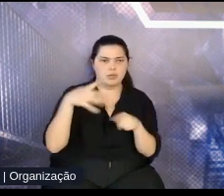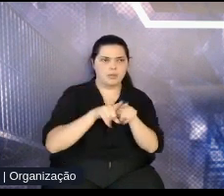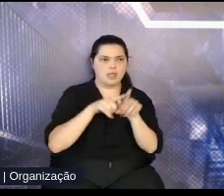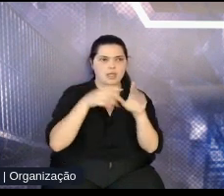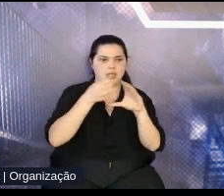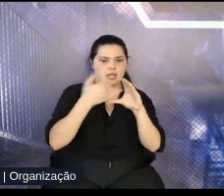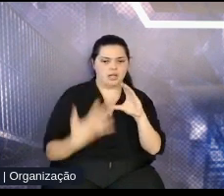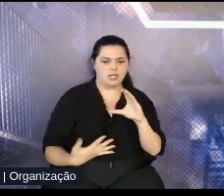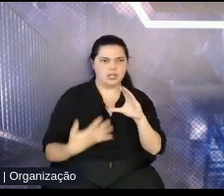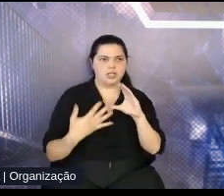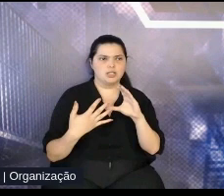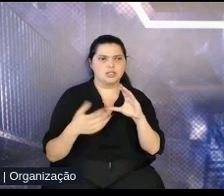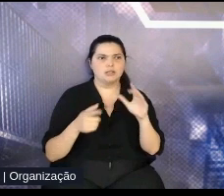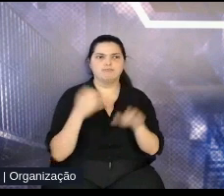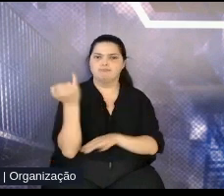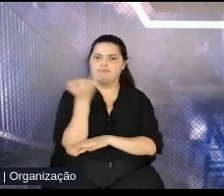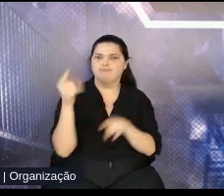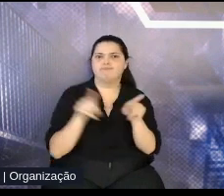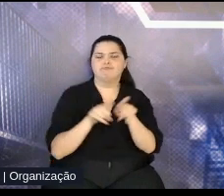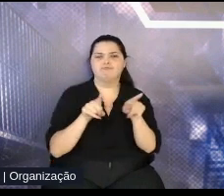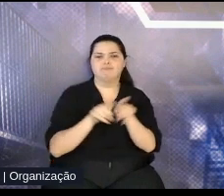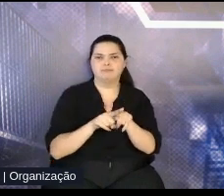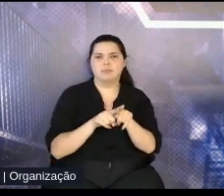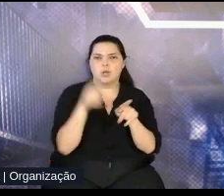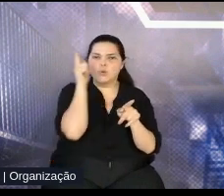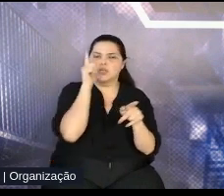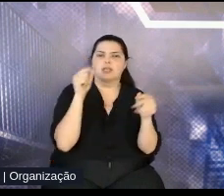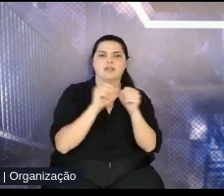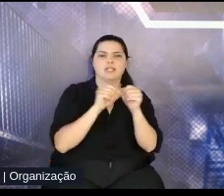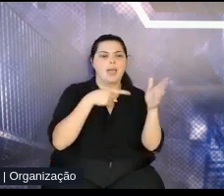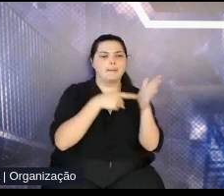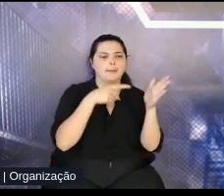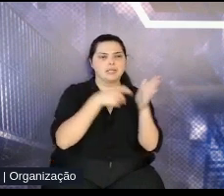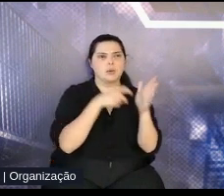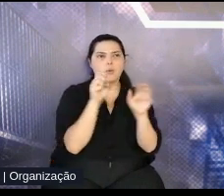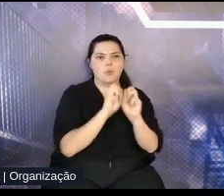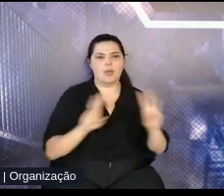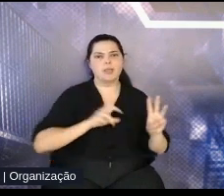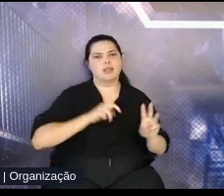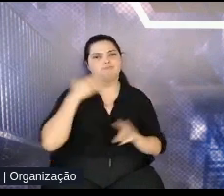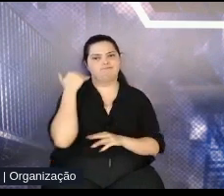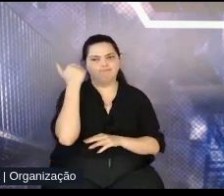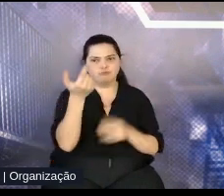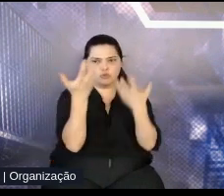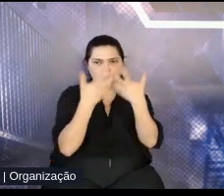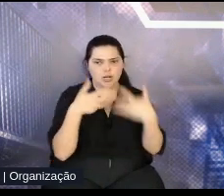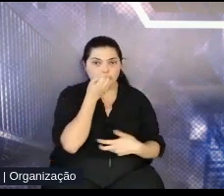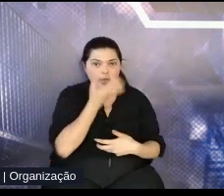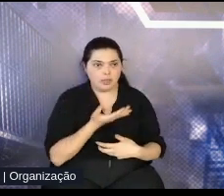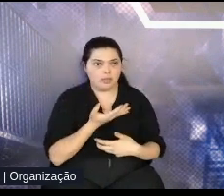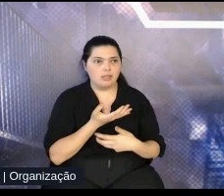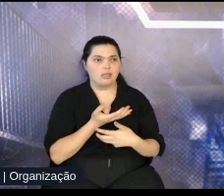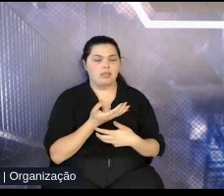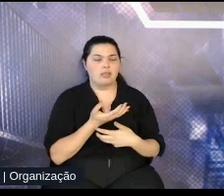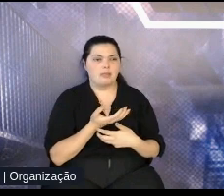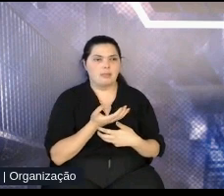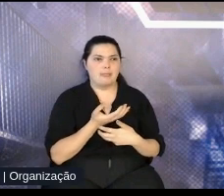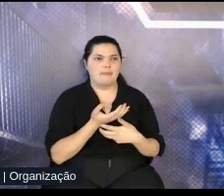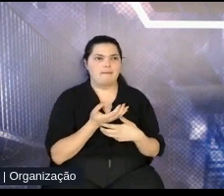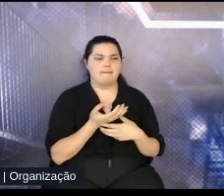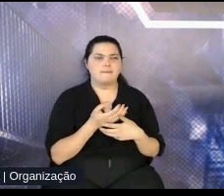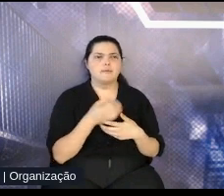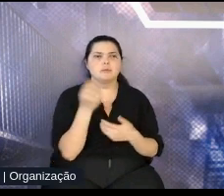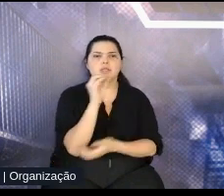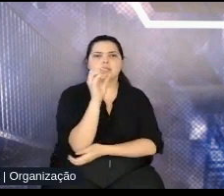características que vão ser fundamentais para a sua aplicação web ter um sucesso. Eu coloquei aqui links, né, tanto da WCAG